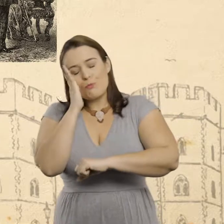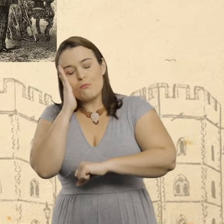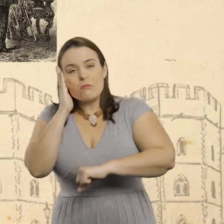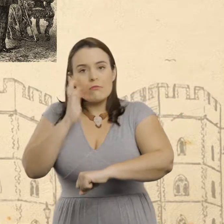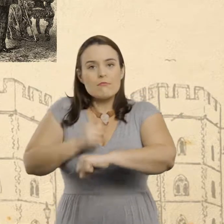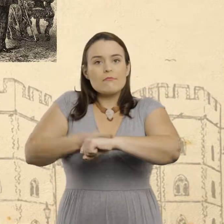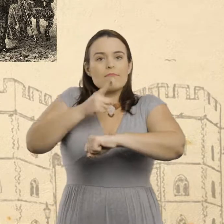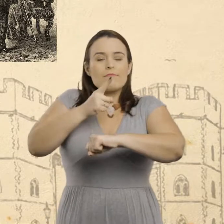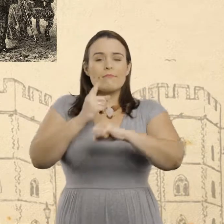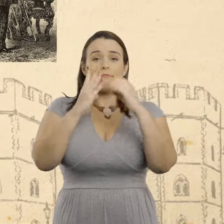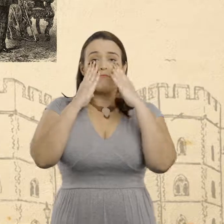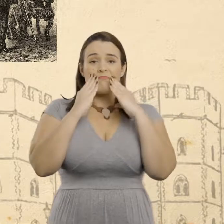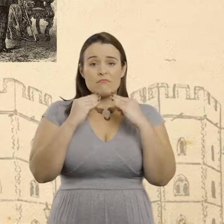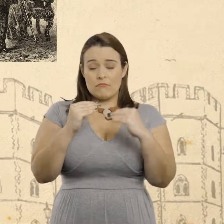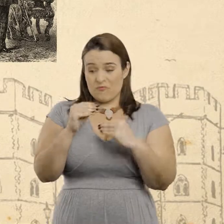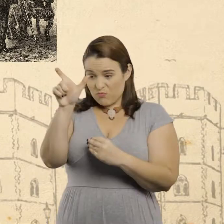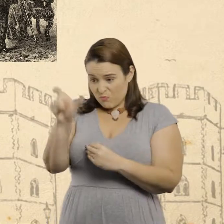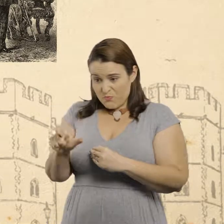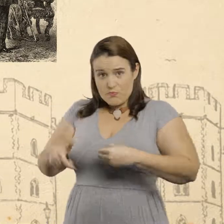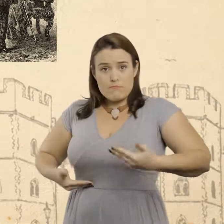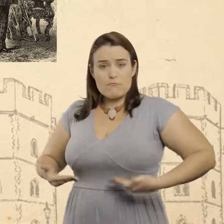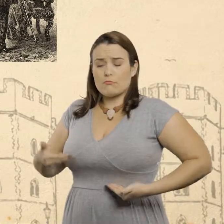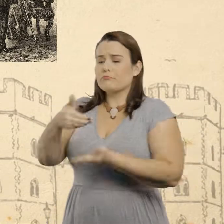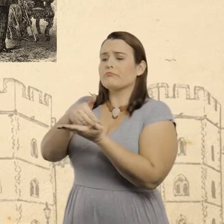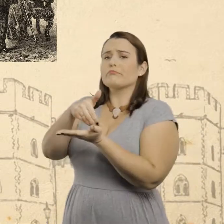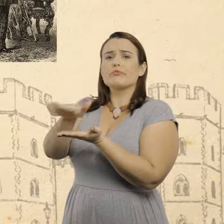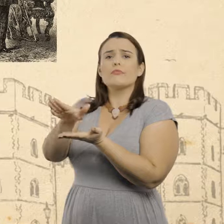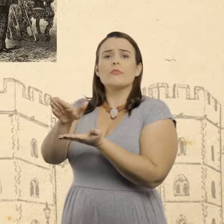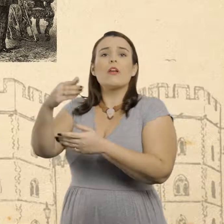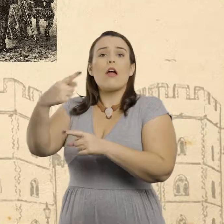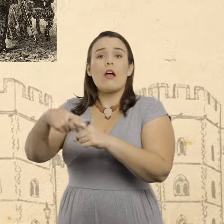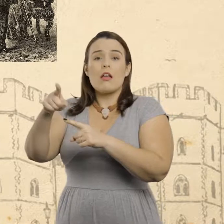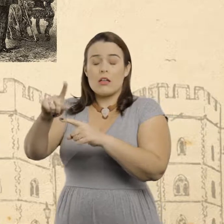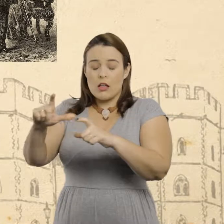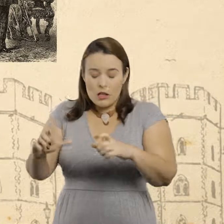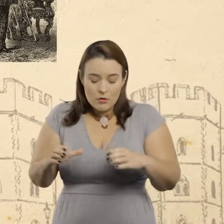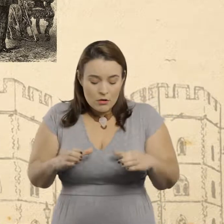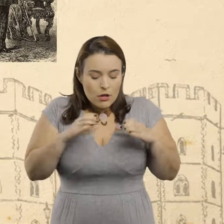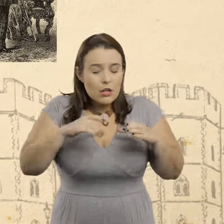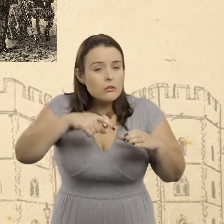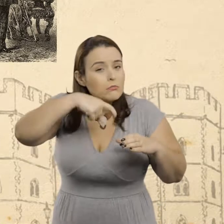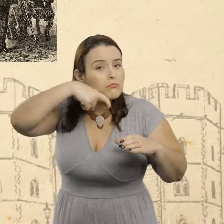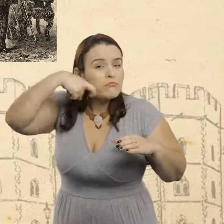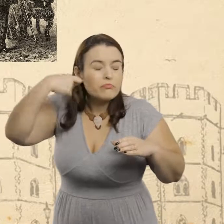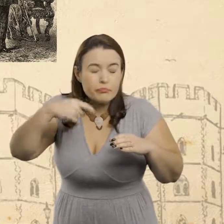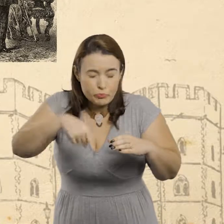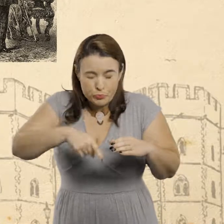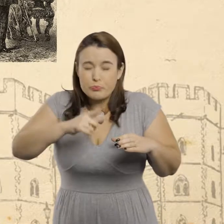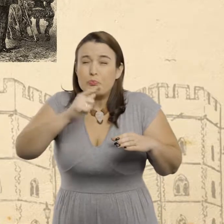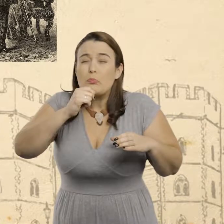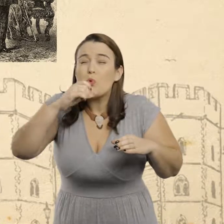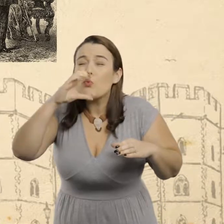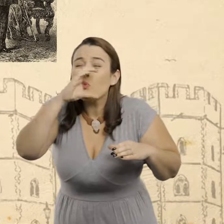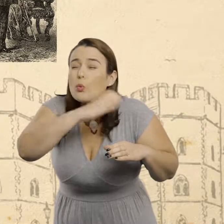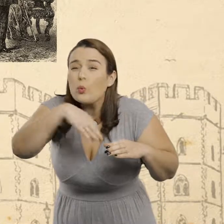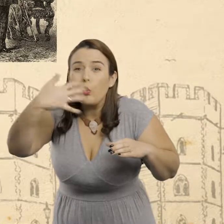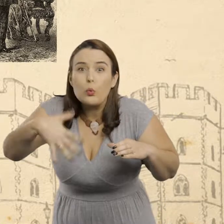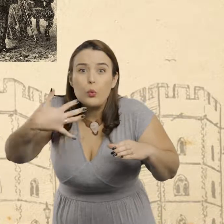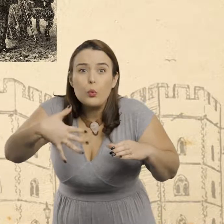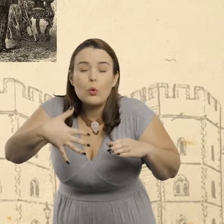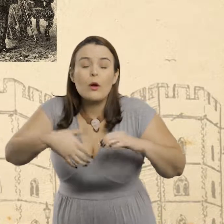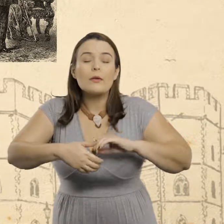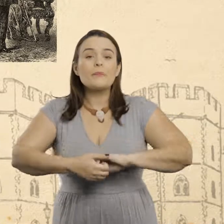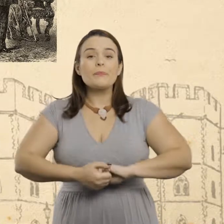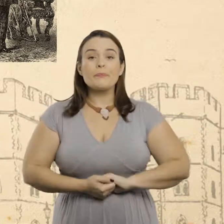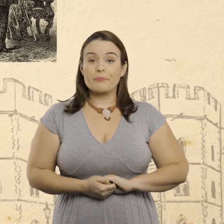dormir na hora certa. Phileas Fogg demitiu um criado. Ele o mandou embora porque trouxe água muito quente para ele